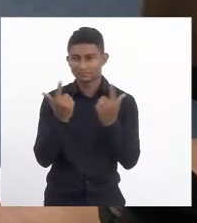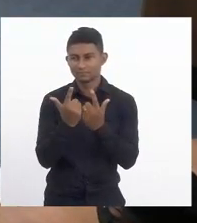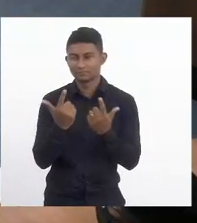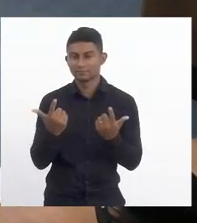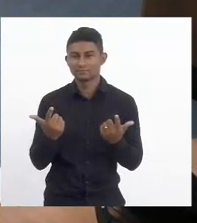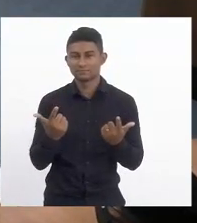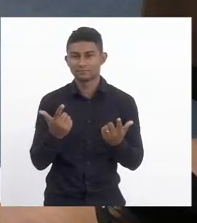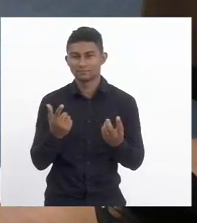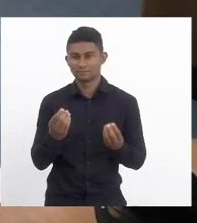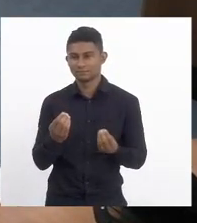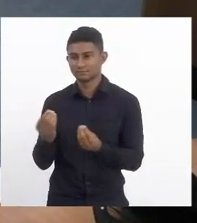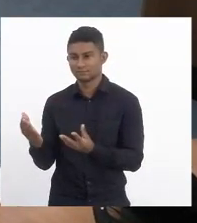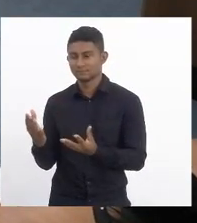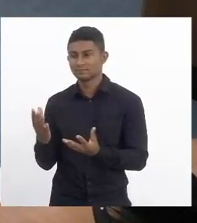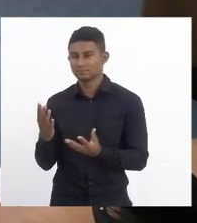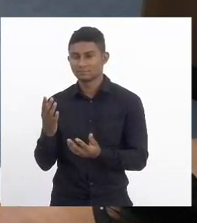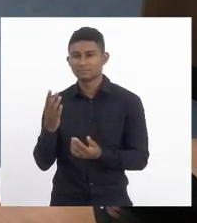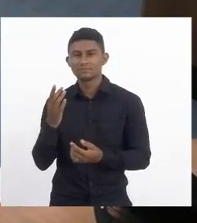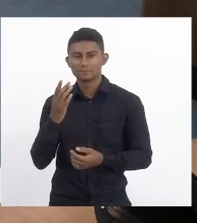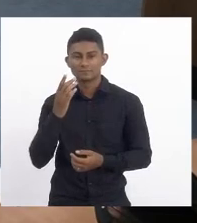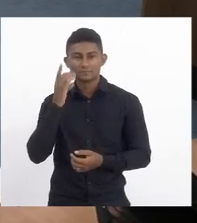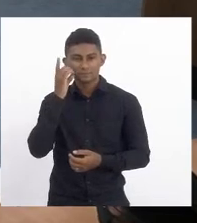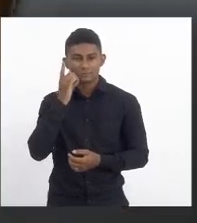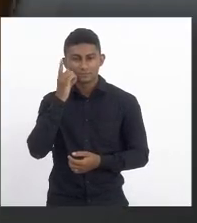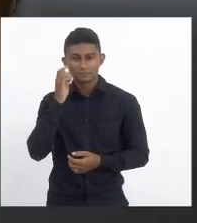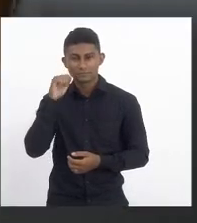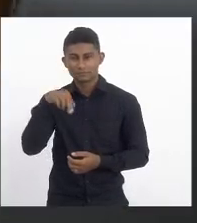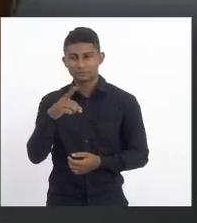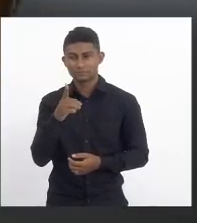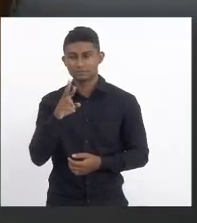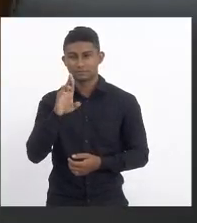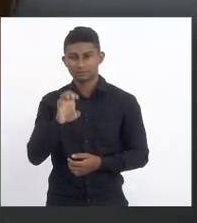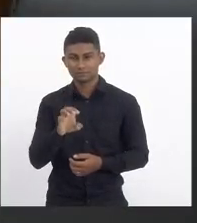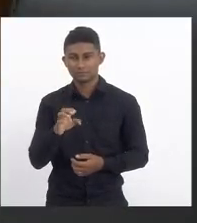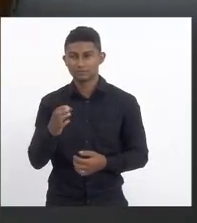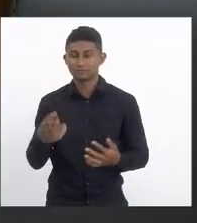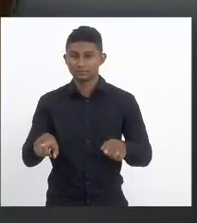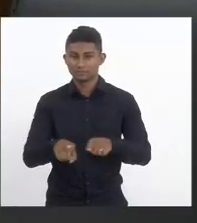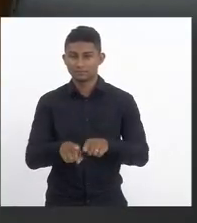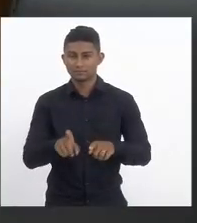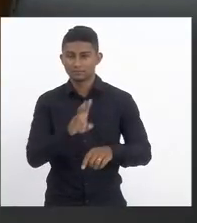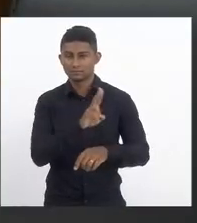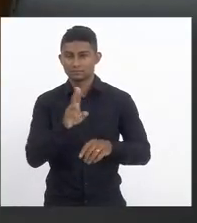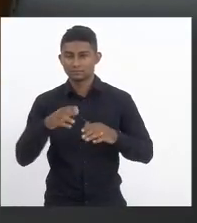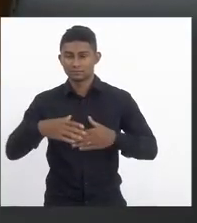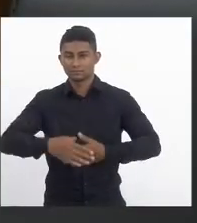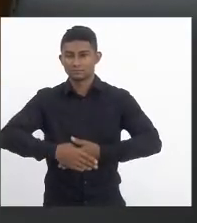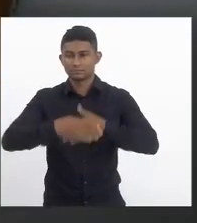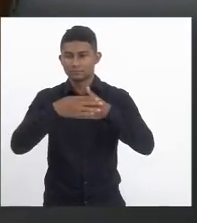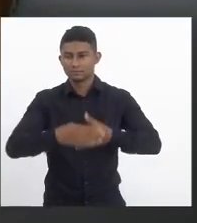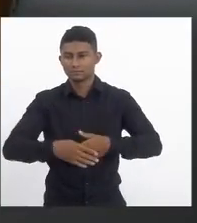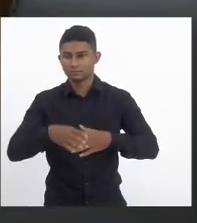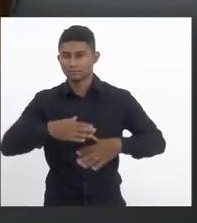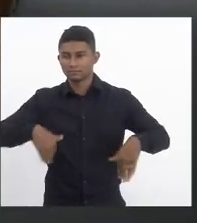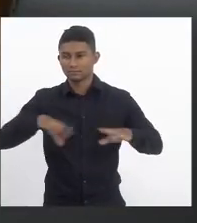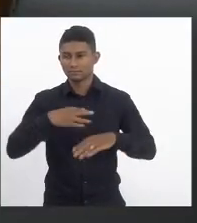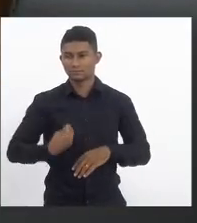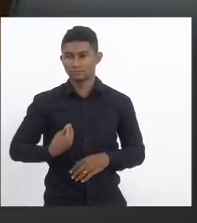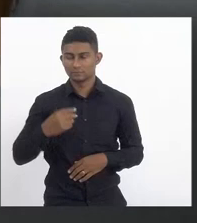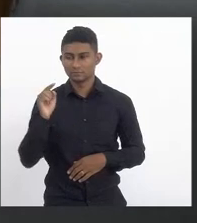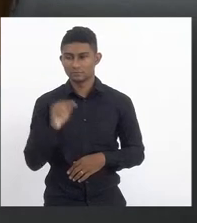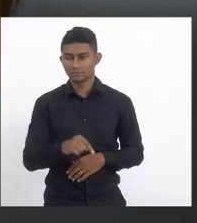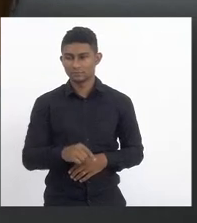sessão, o deputado André Siciliano, em nome dele, cumprimentar a todos que compõem essa mesa de honra.